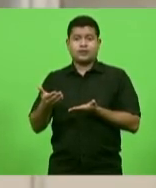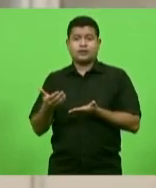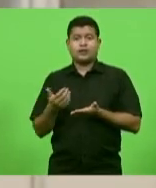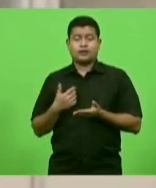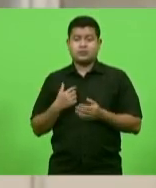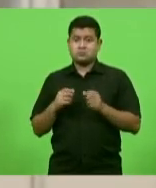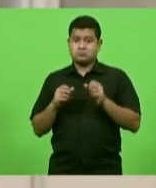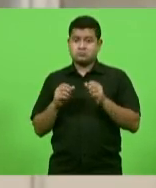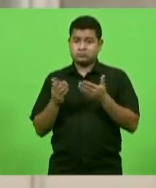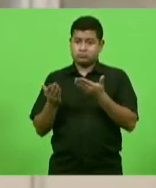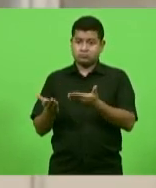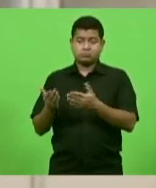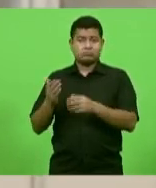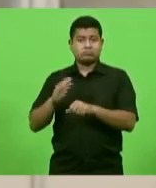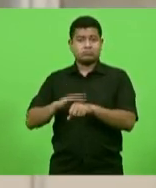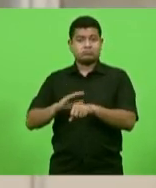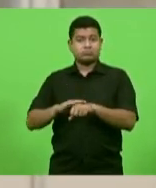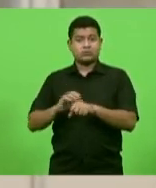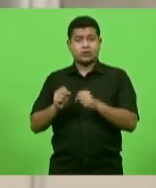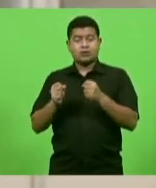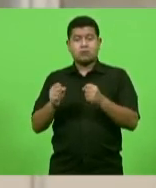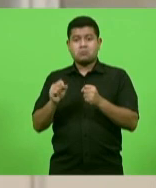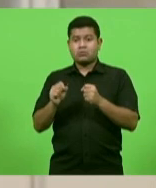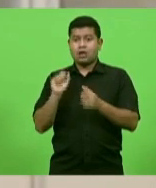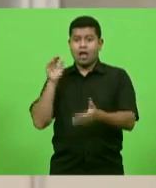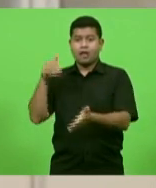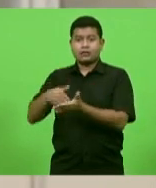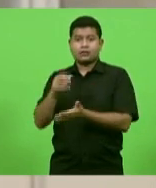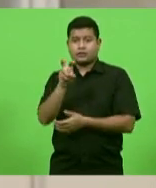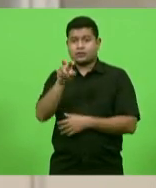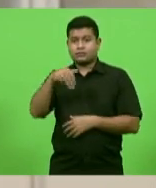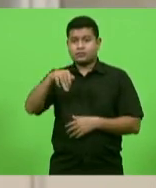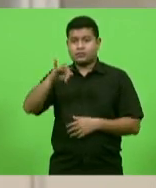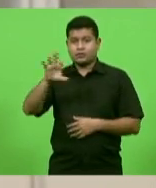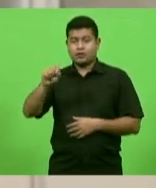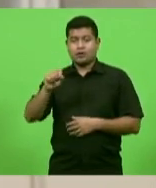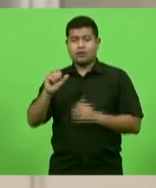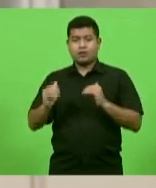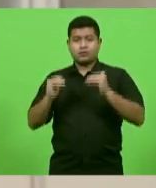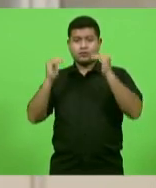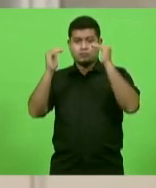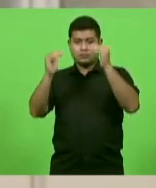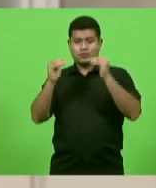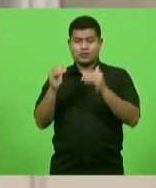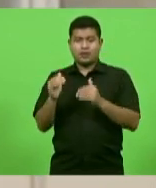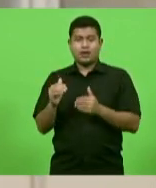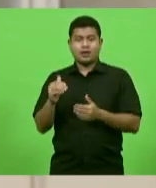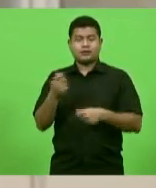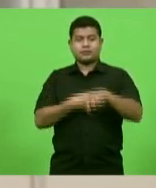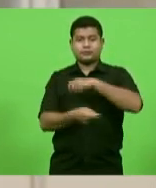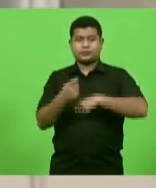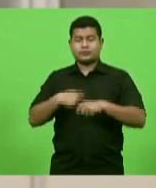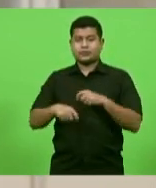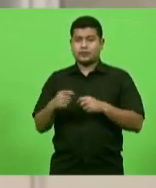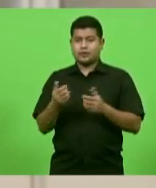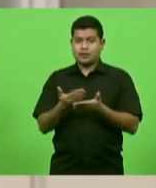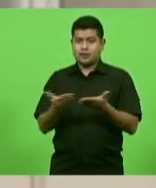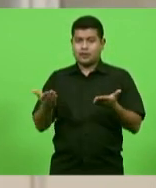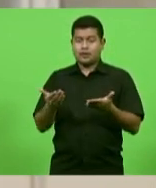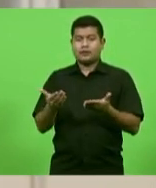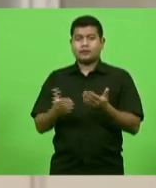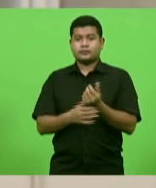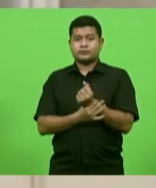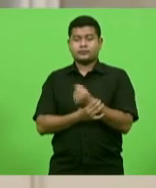e esse poderio até cinco milhões a superintendência de gestão administrativa a dispensa de licitação Tem sim